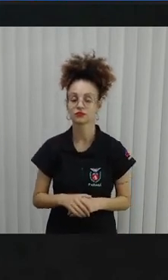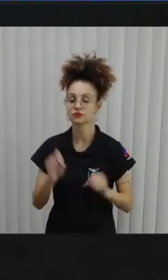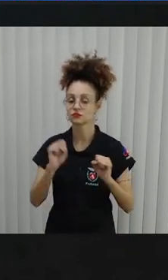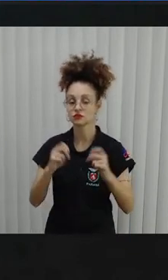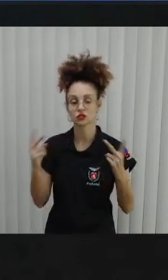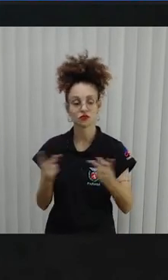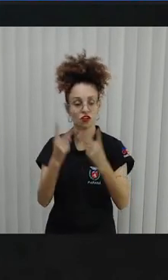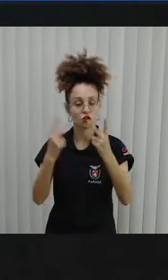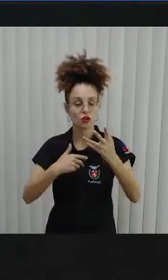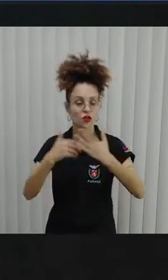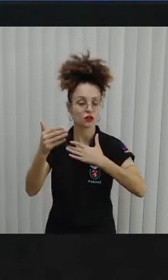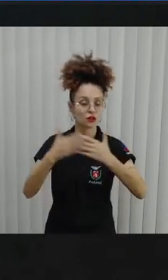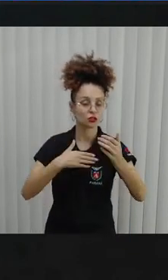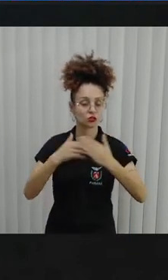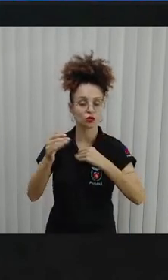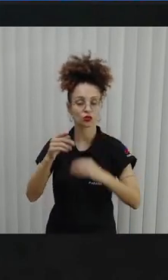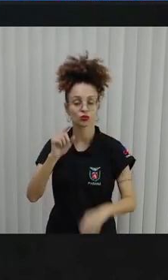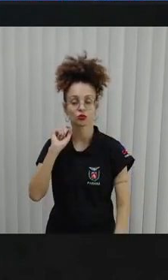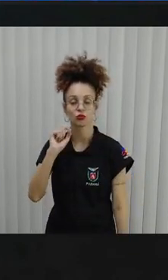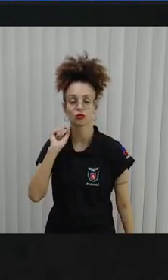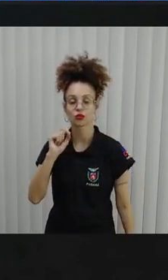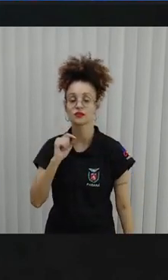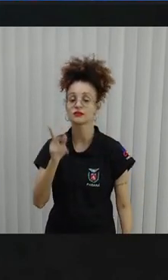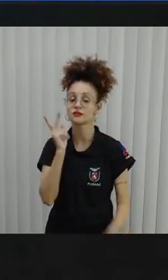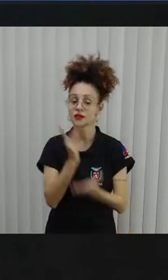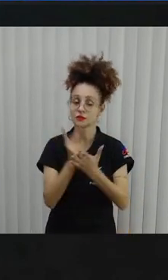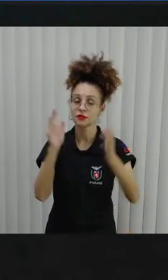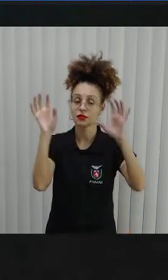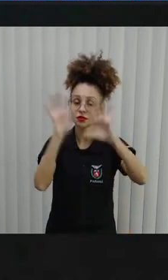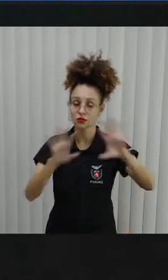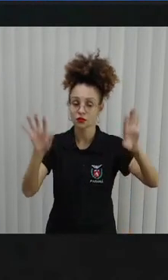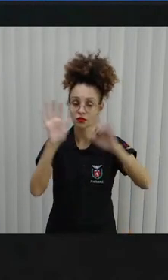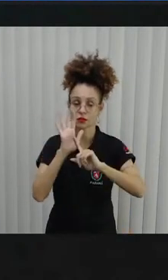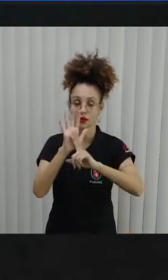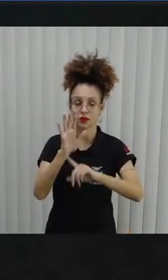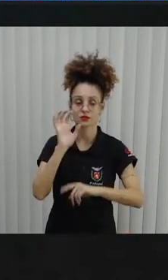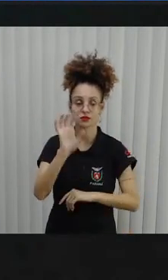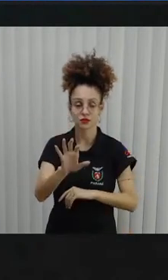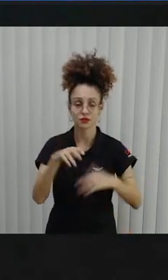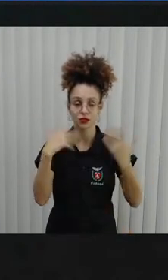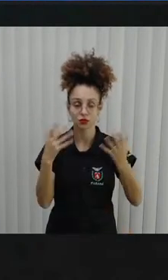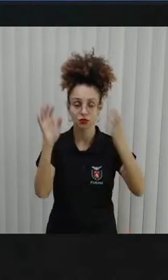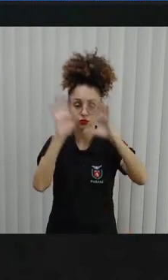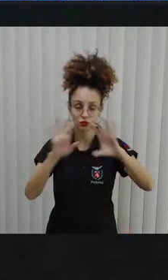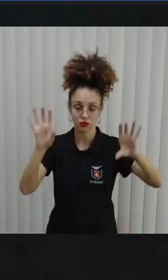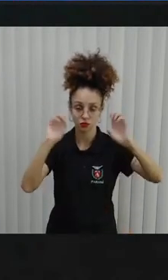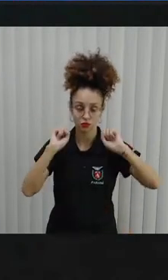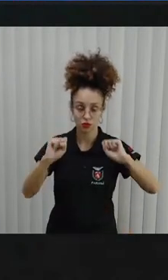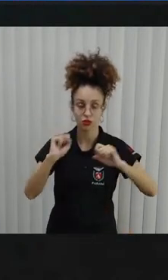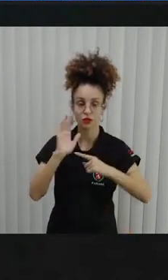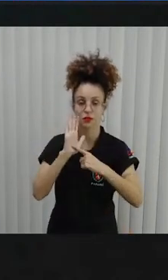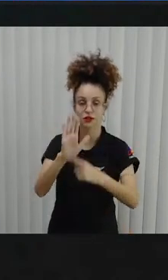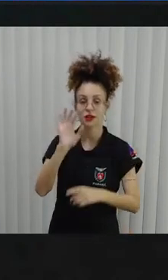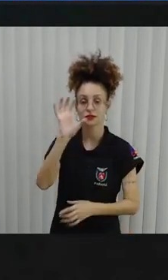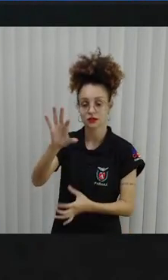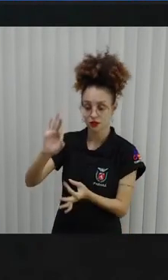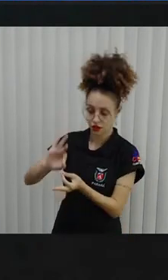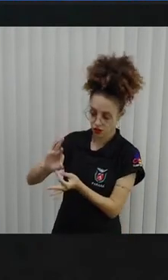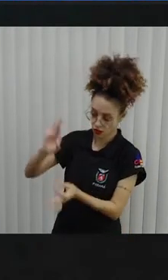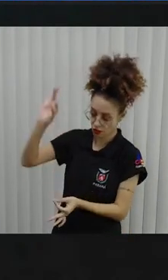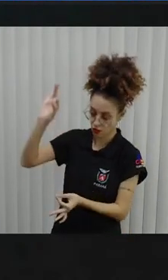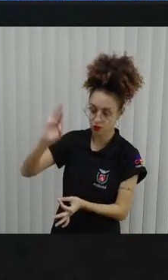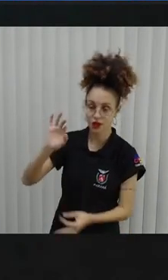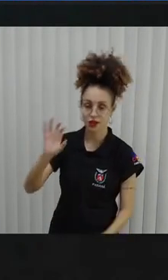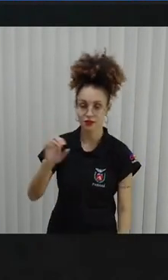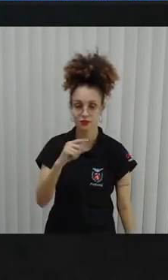um valor aleatório, né, para não sempre a nuvem aparece na mesma posição. Então, ó, a nuvem pode aparecer nessa altura, lembrando que a altura é o